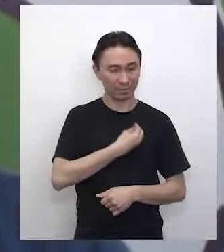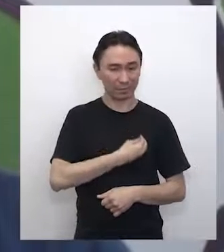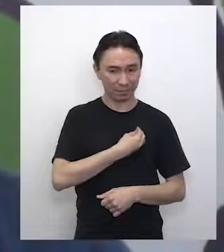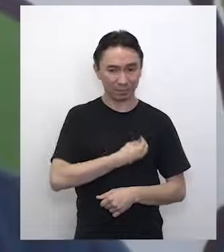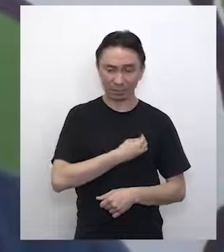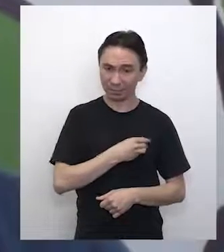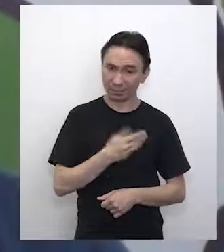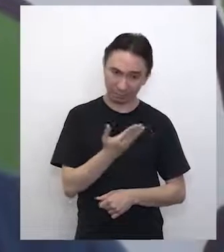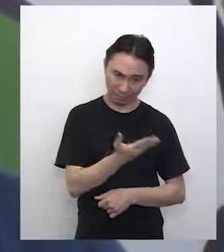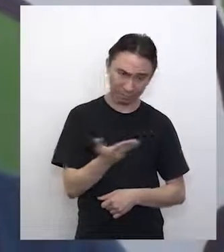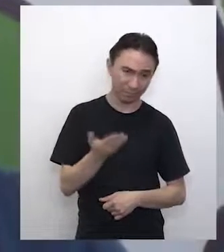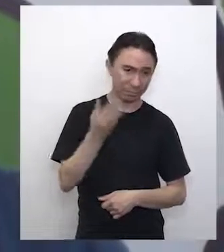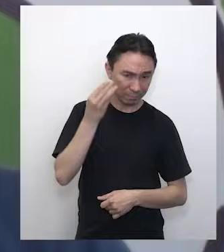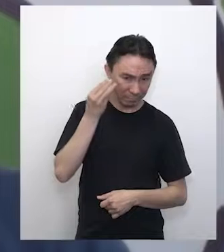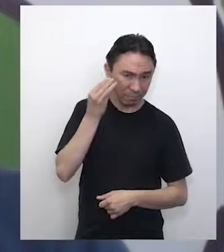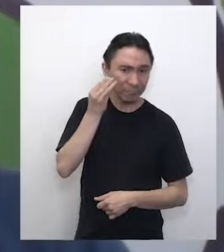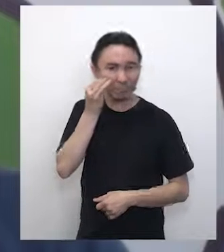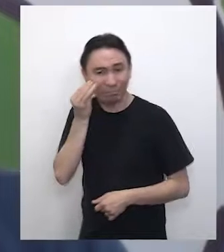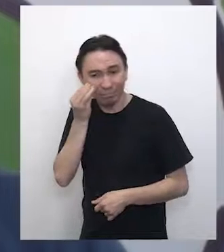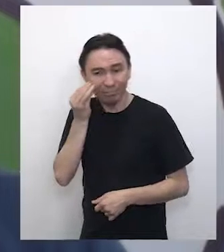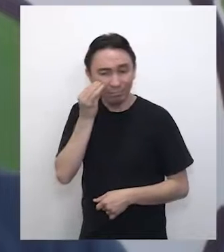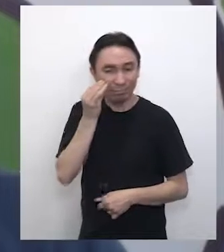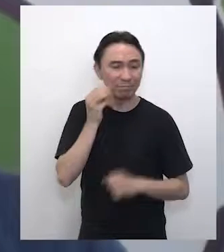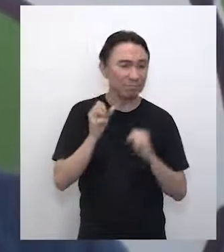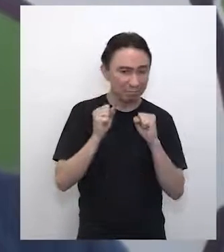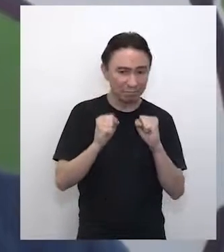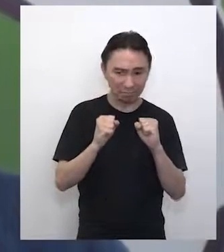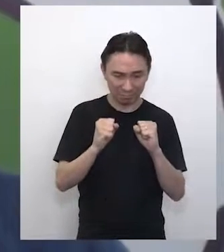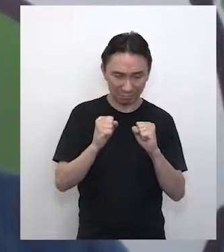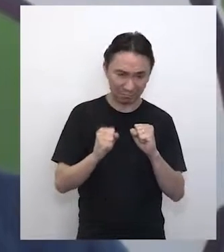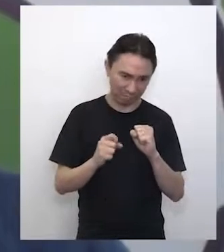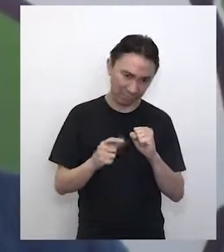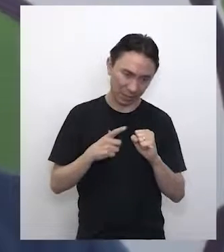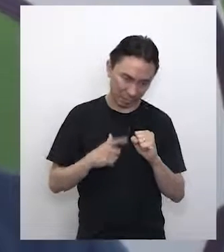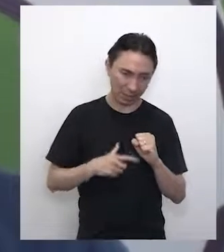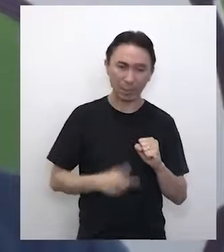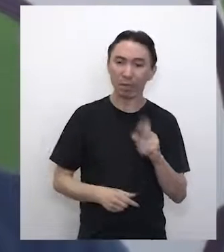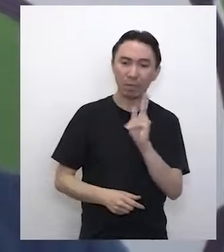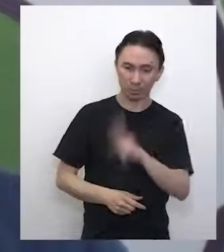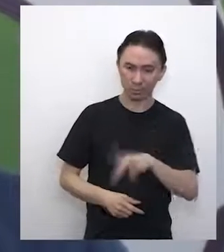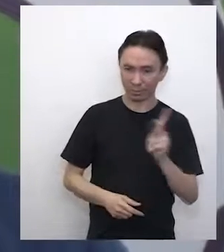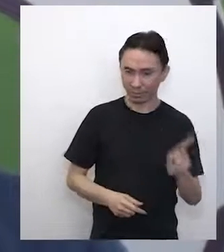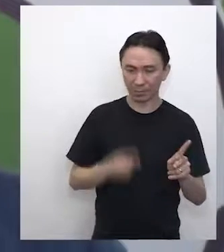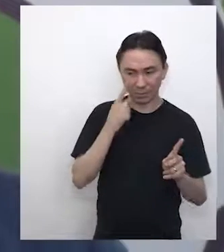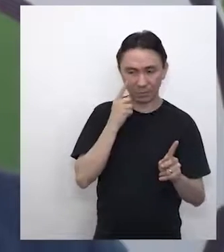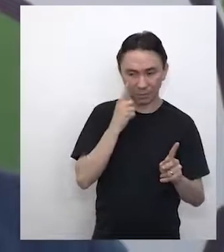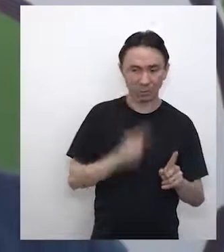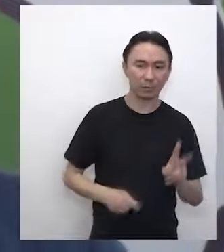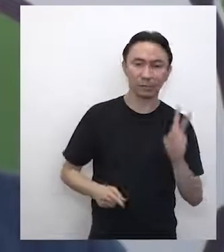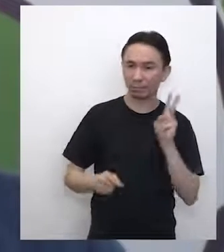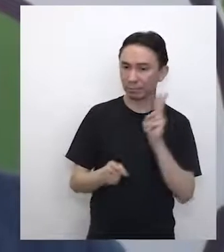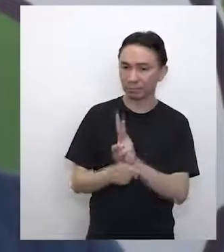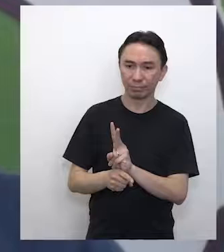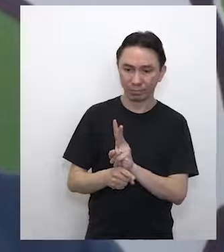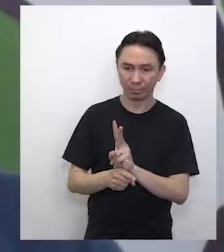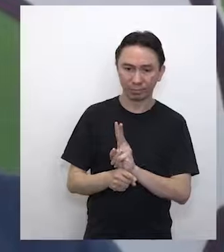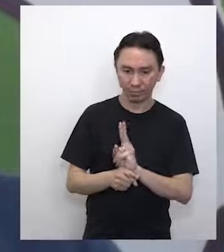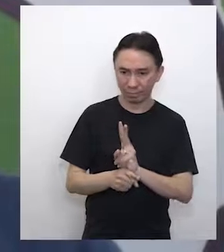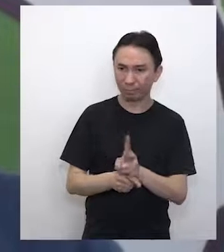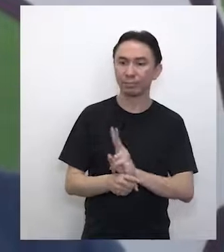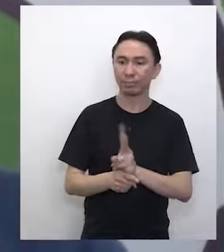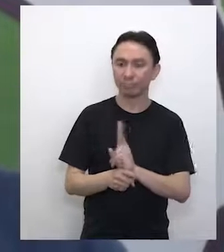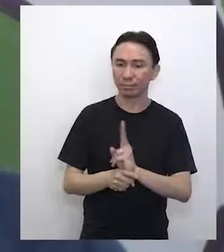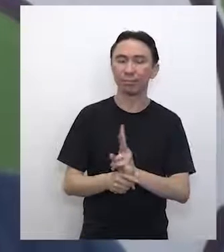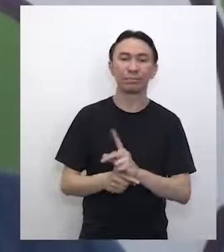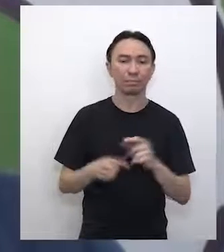essa experiência, lógico, supervisionada por um professor, ok? É sempre importante o professor estar